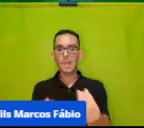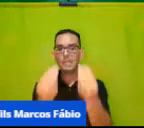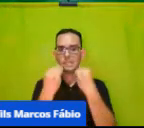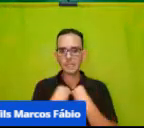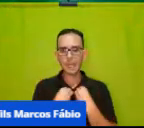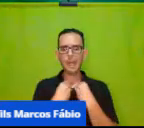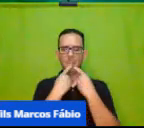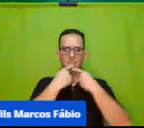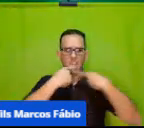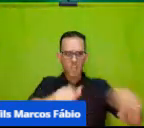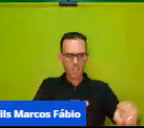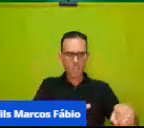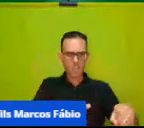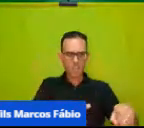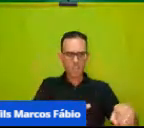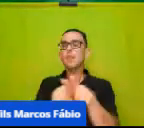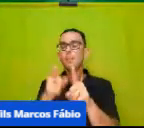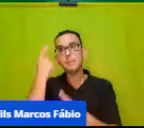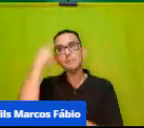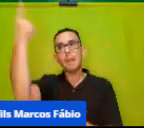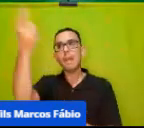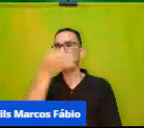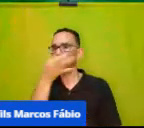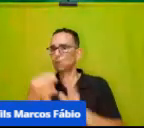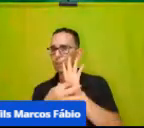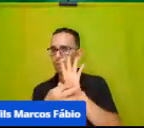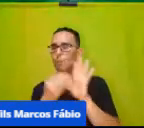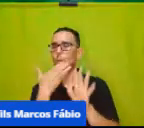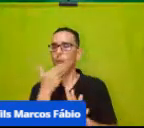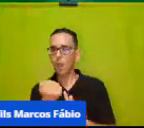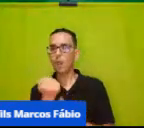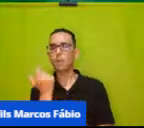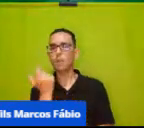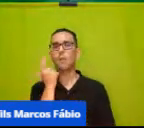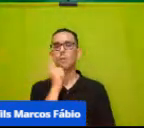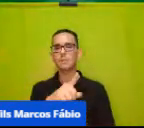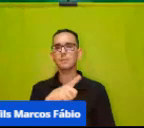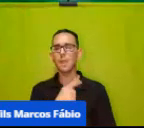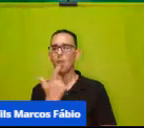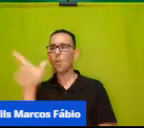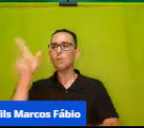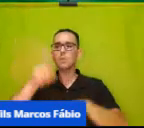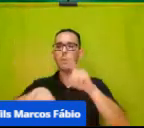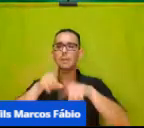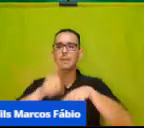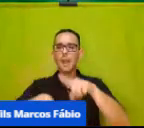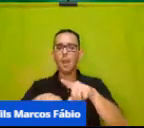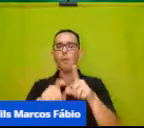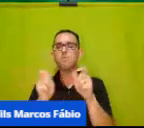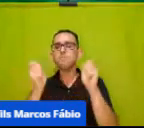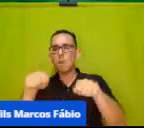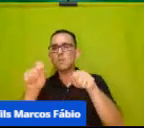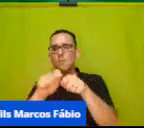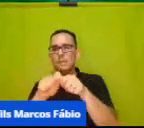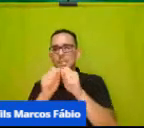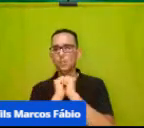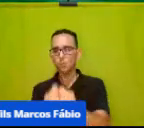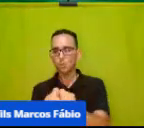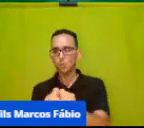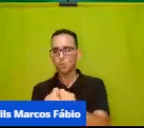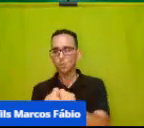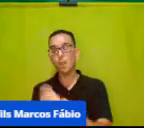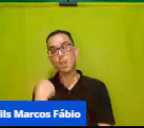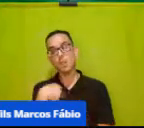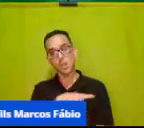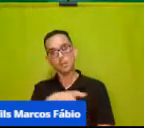e que a gente possa trabalhar junto, porque com certeza nós teremos outros materiais didáticos aí a ser construído, então nós precisamos cada